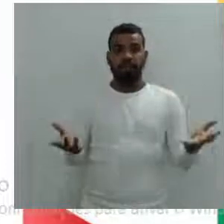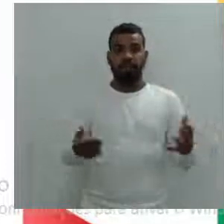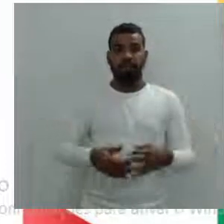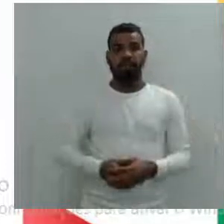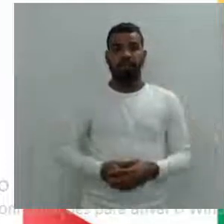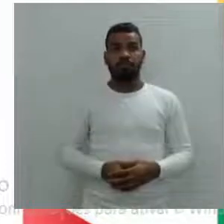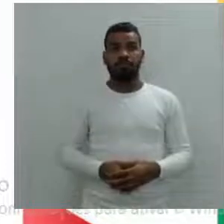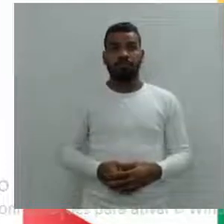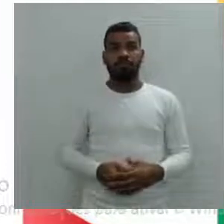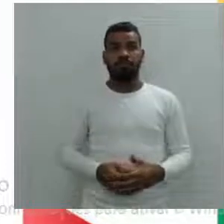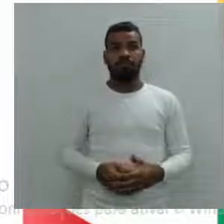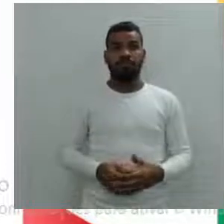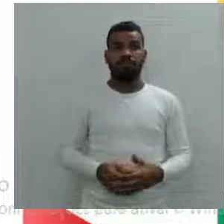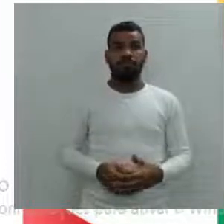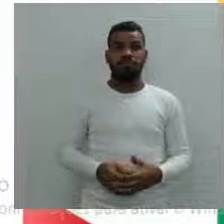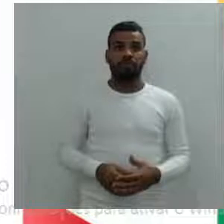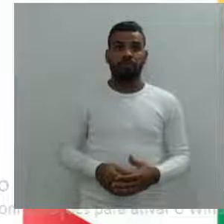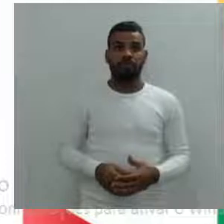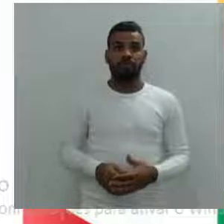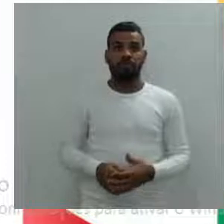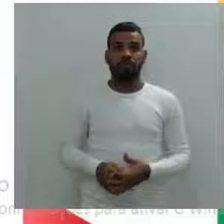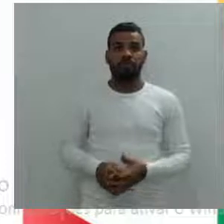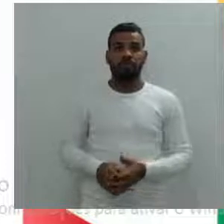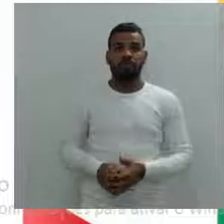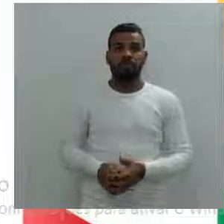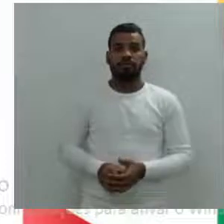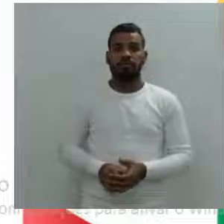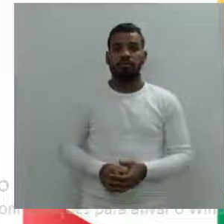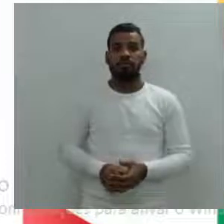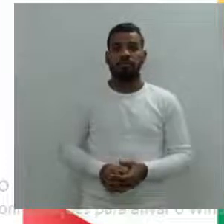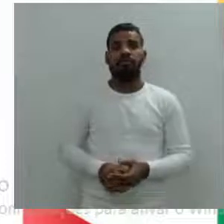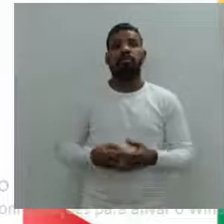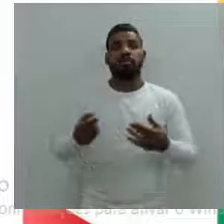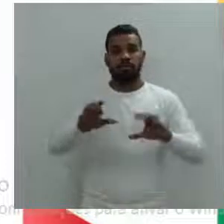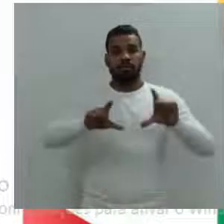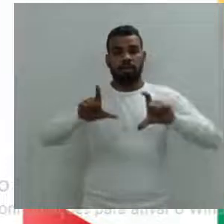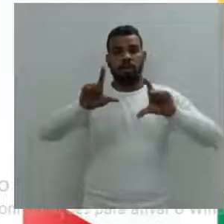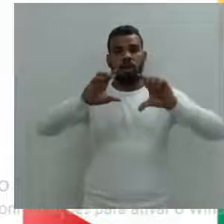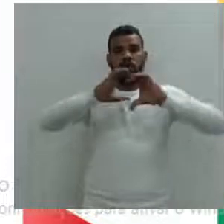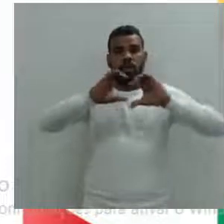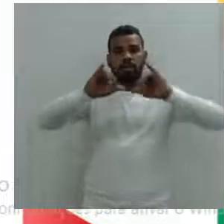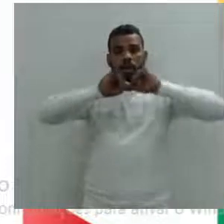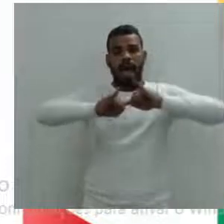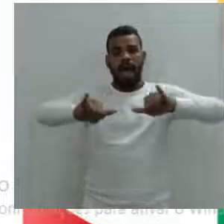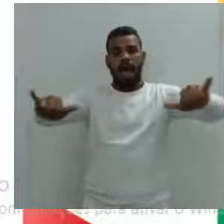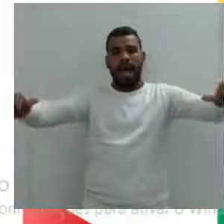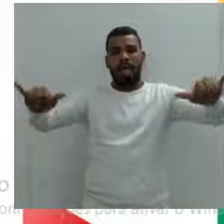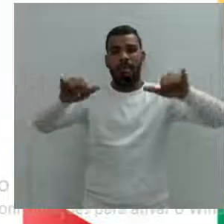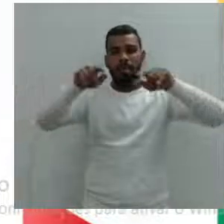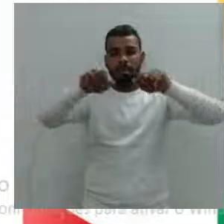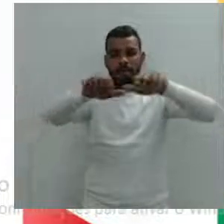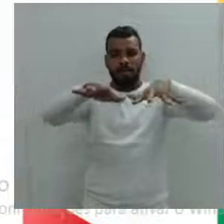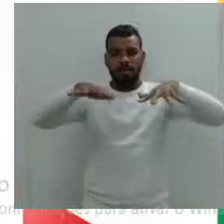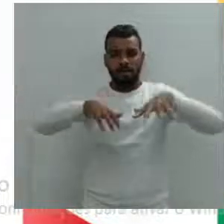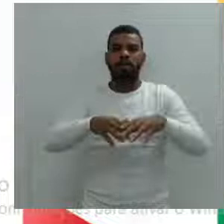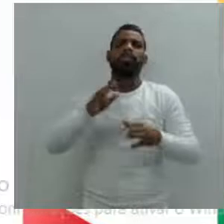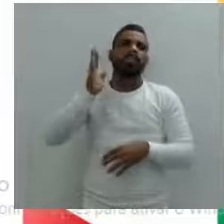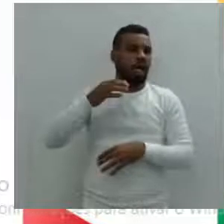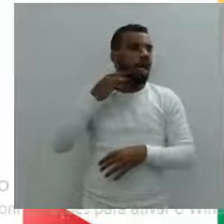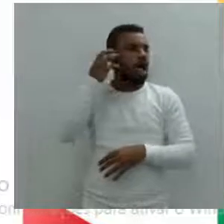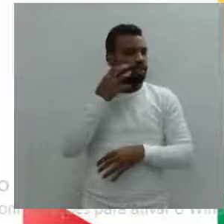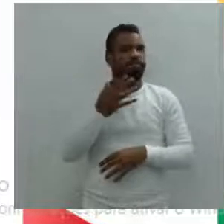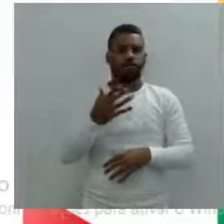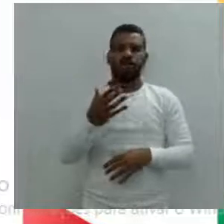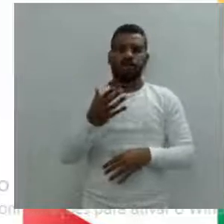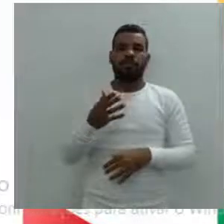bom? Que será um grande instrumento para a comunicação em massa, né? Se bem que já existiu o rádio.